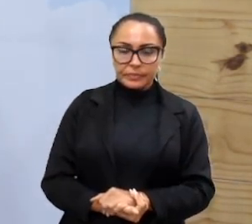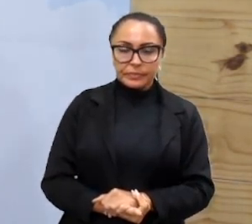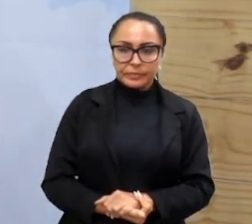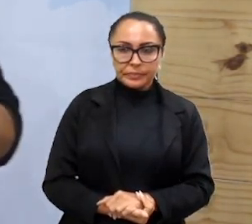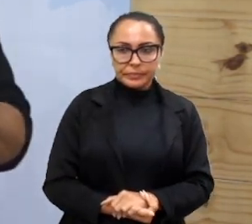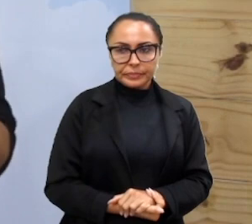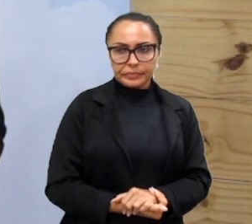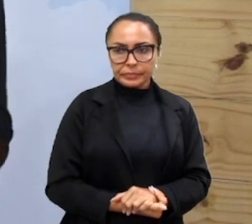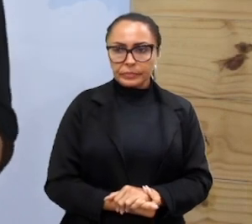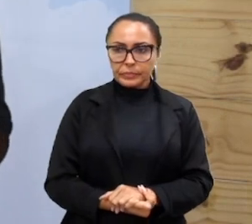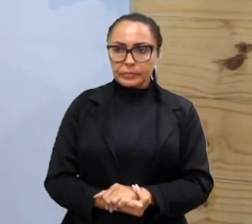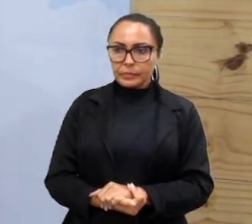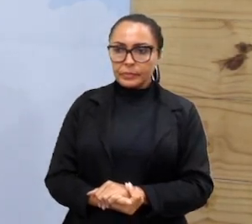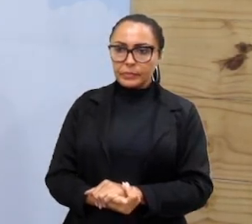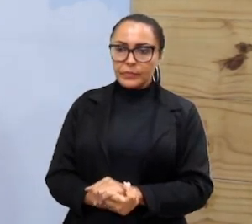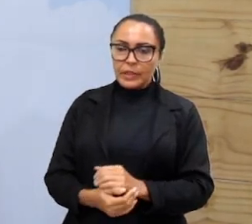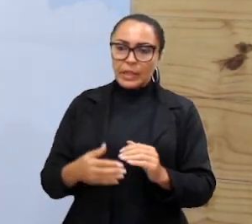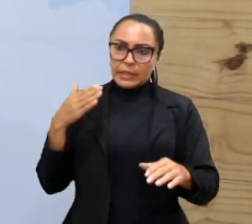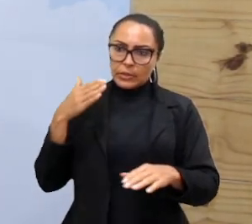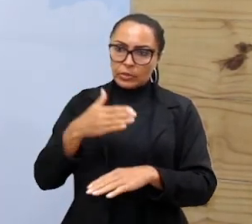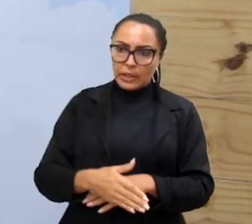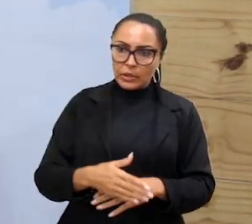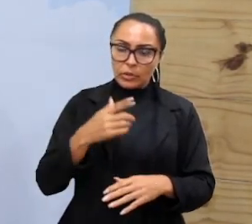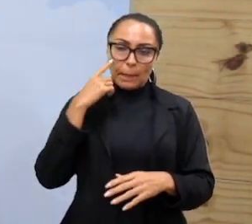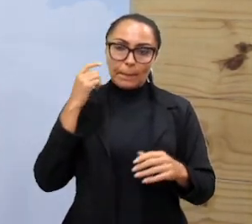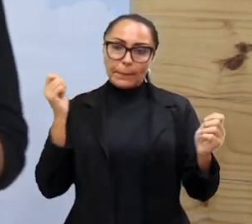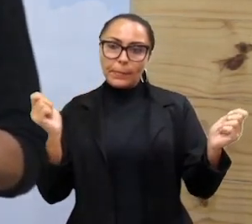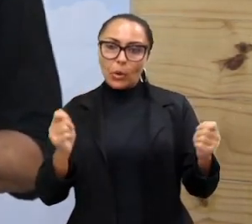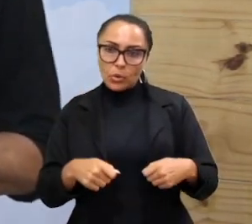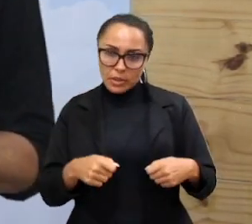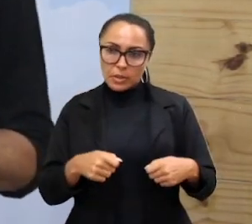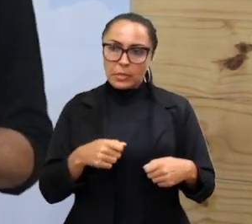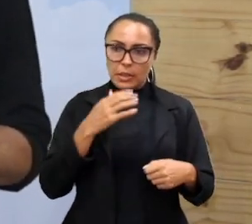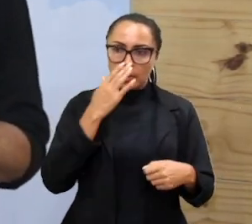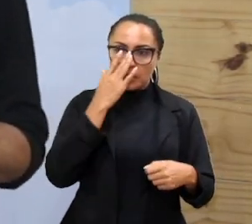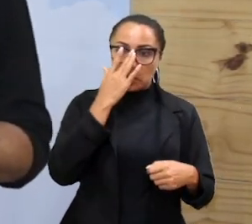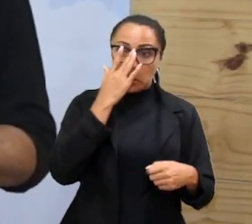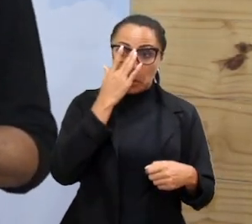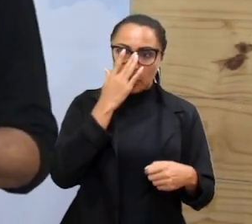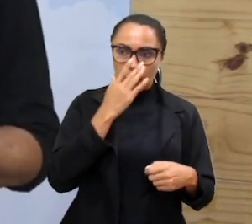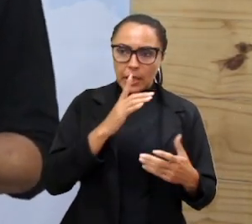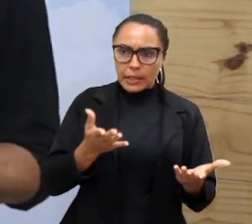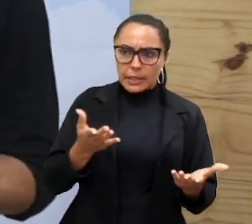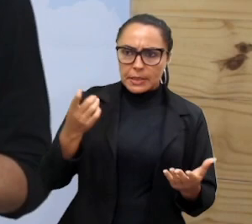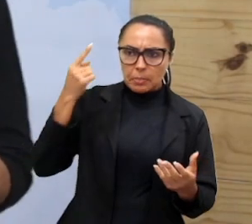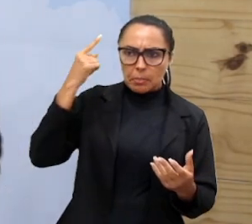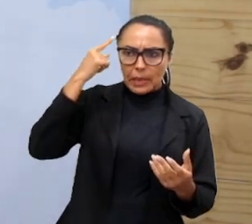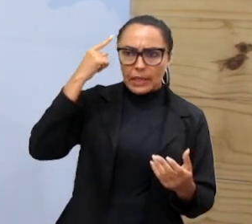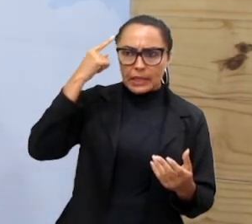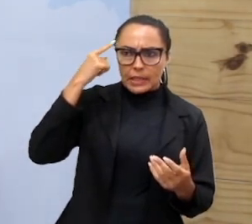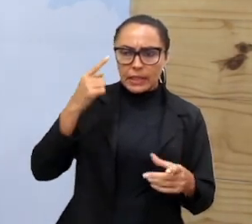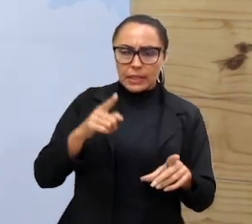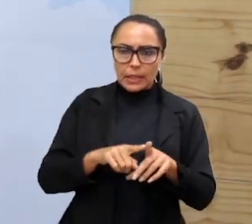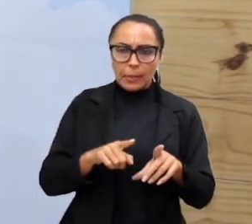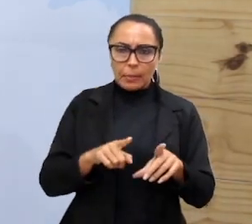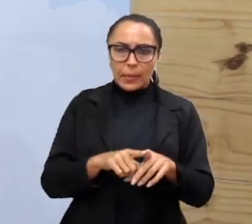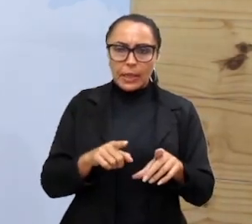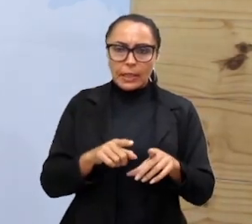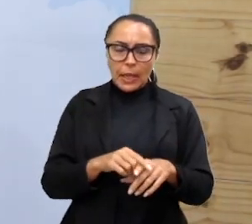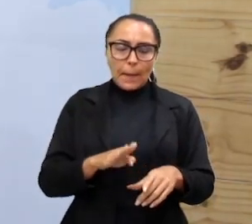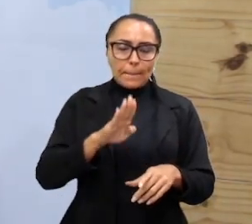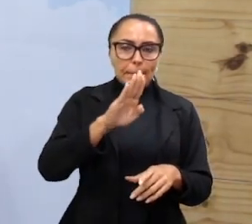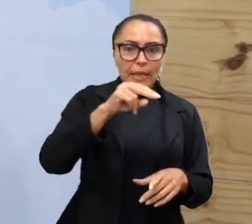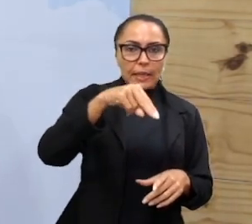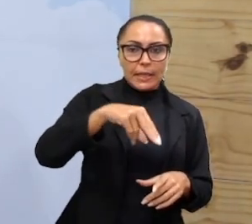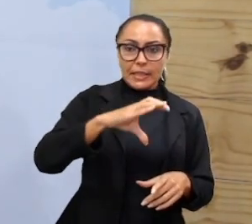dentro dessas possibilidades, a gente tem algo marcante aí, que é quando se pensa a Base Nacional Comum